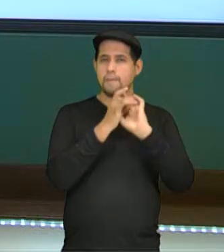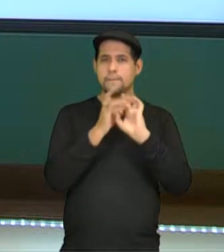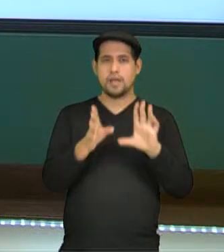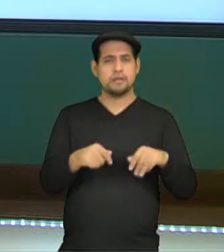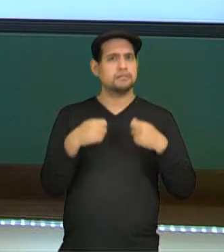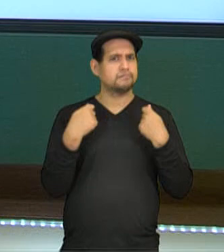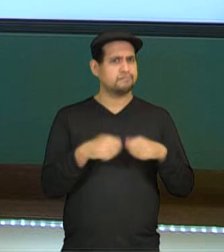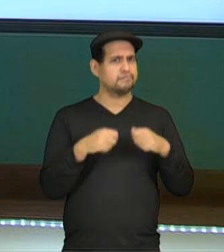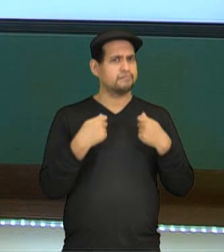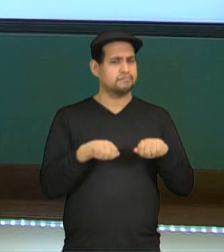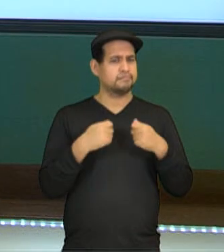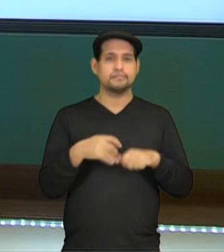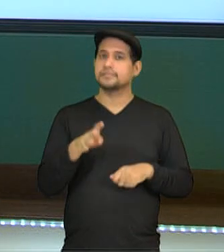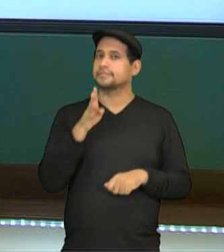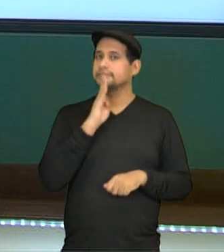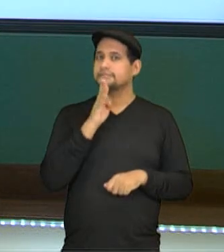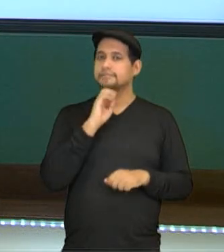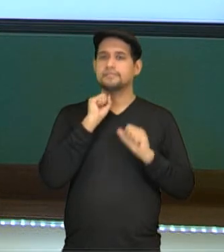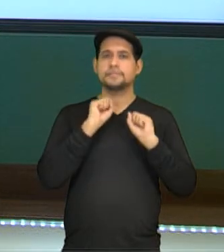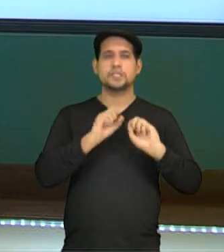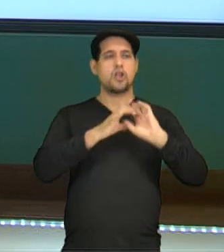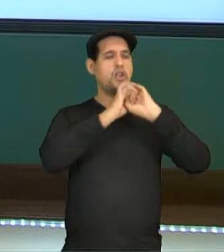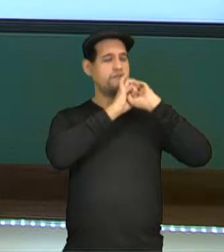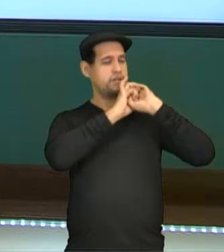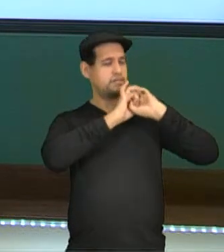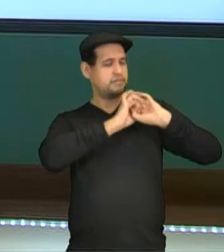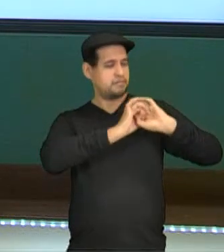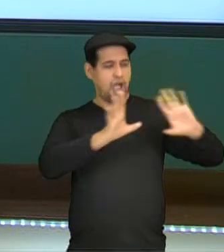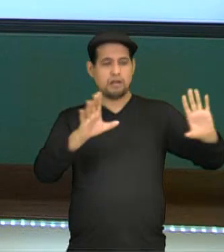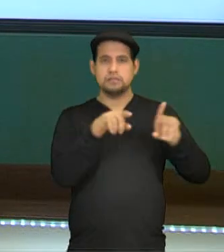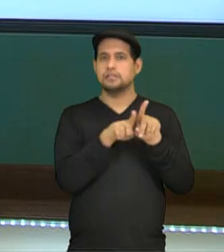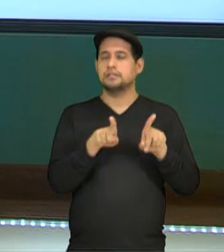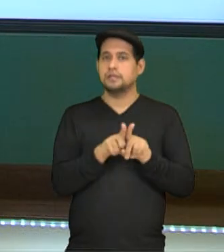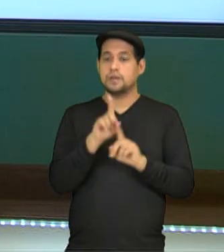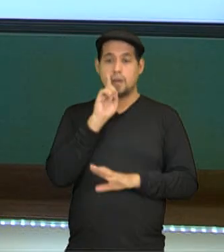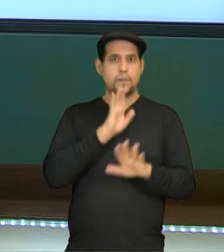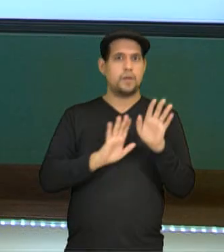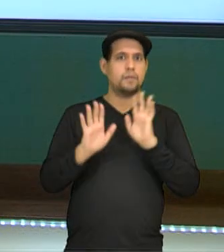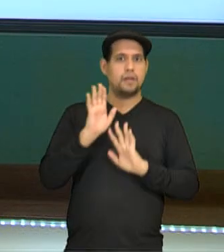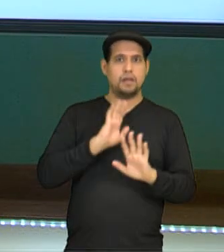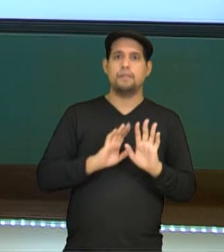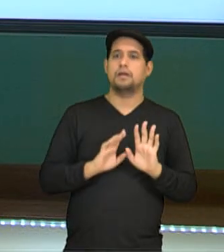precisa conhecer para você poder se libertar desses riscos